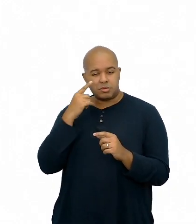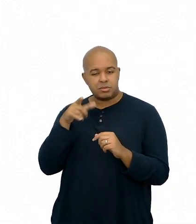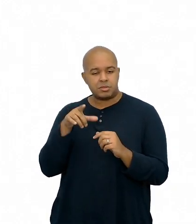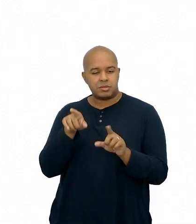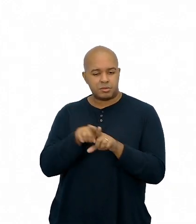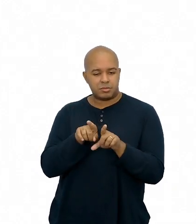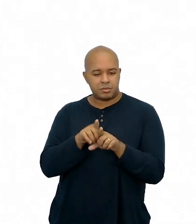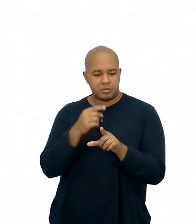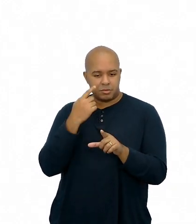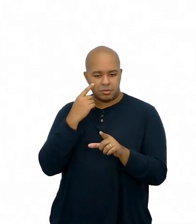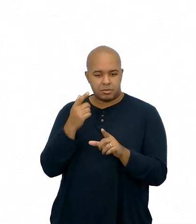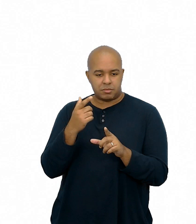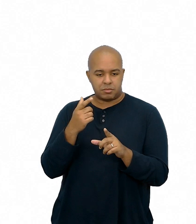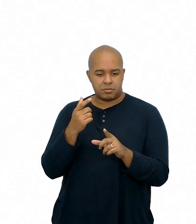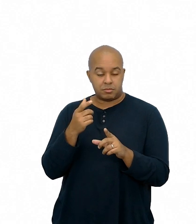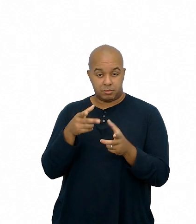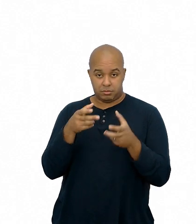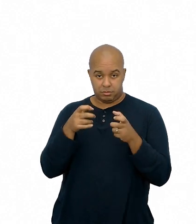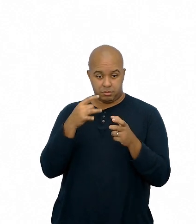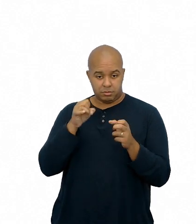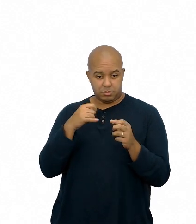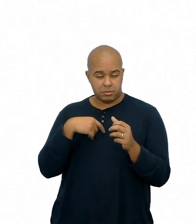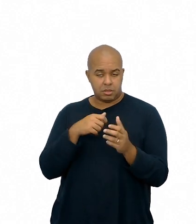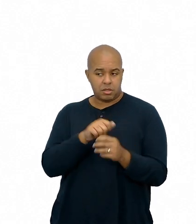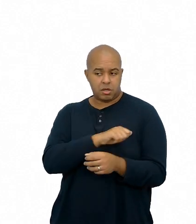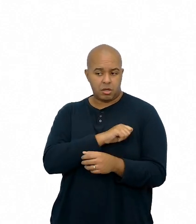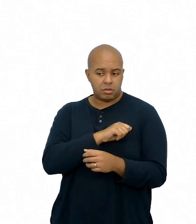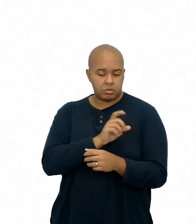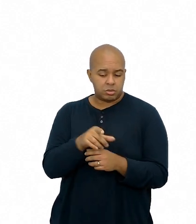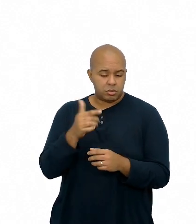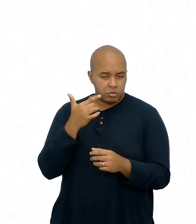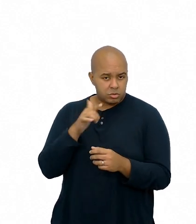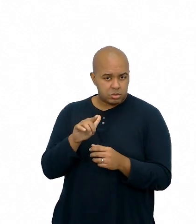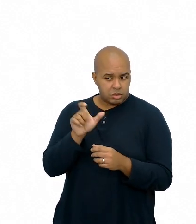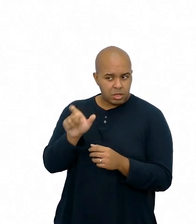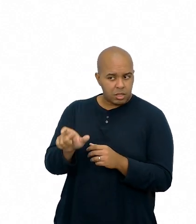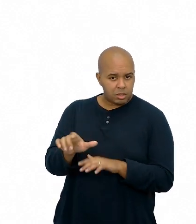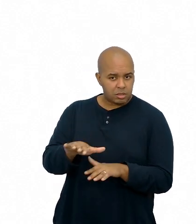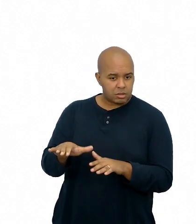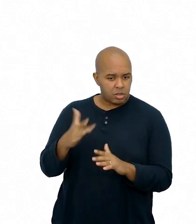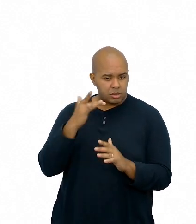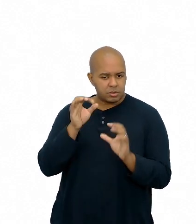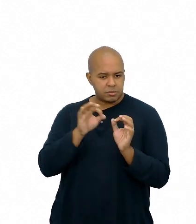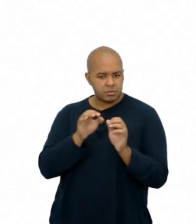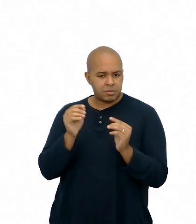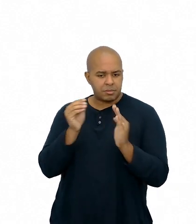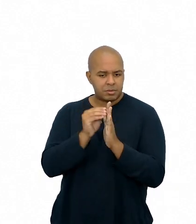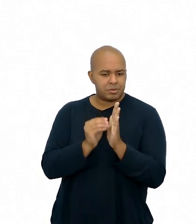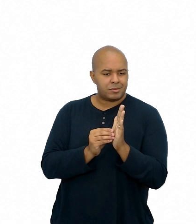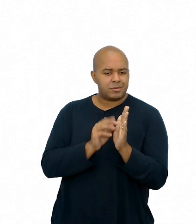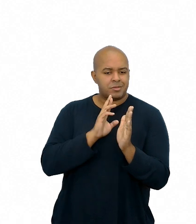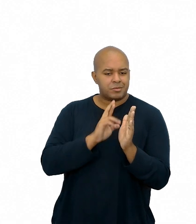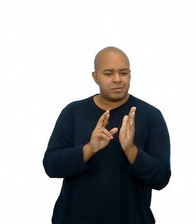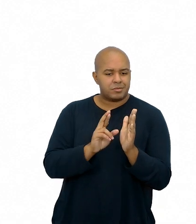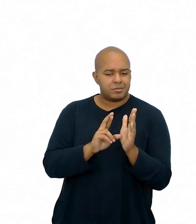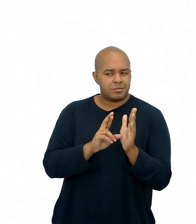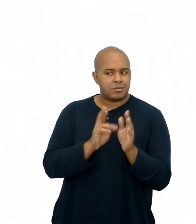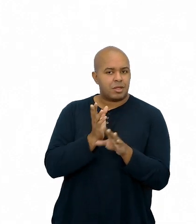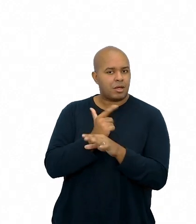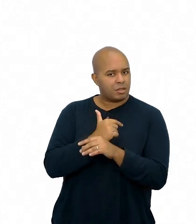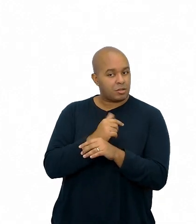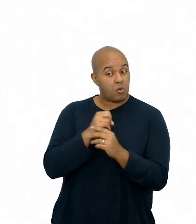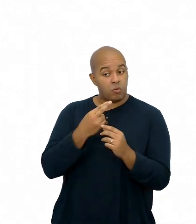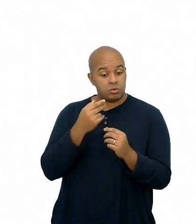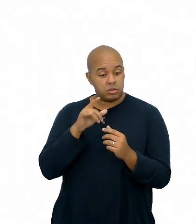gente também, né, observar se os estudantes, né, conseguem aqui compor os resultados obtidos anteriormente